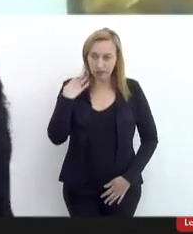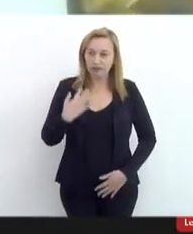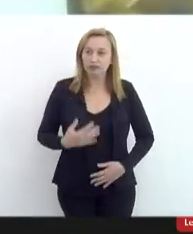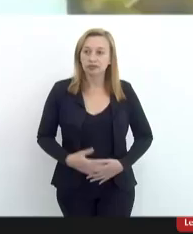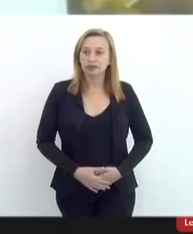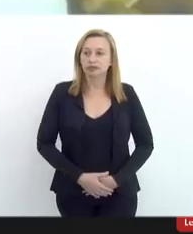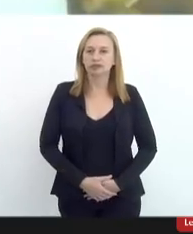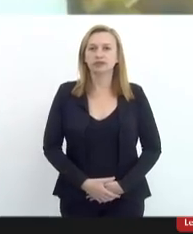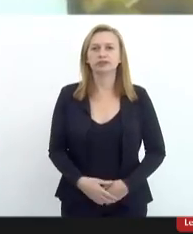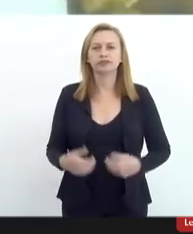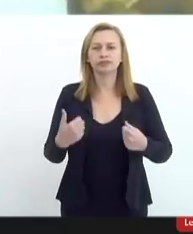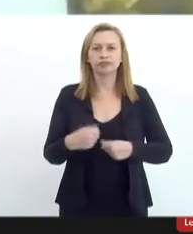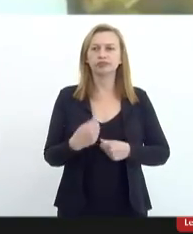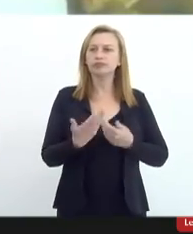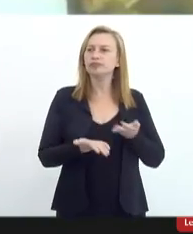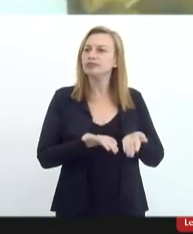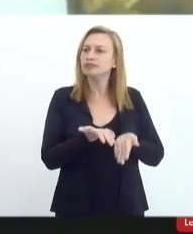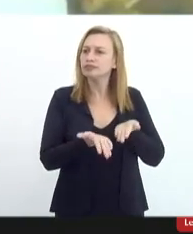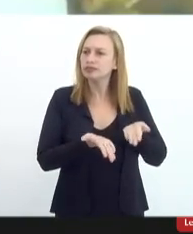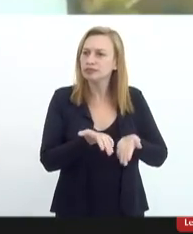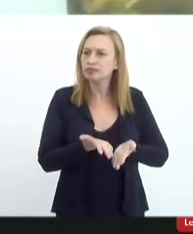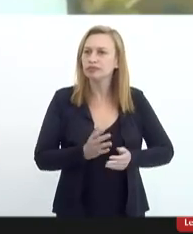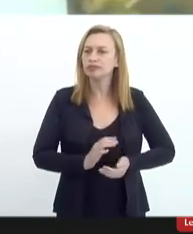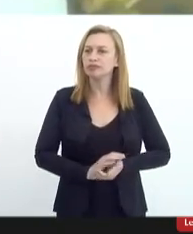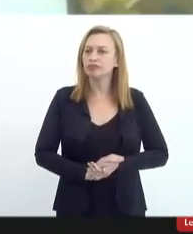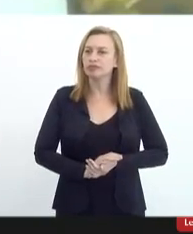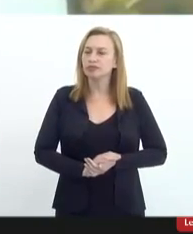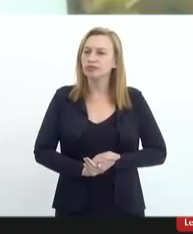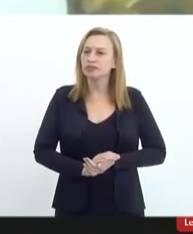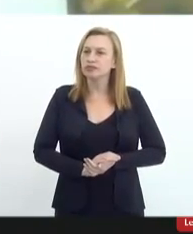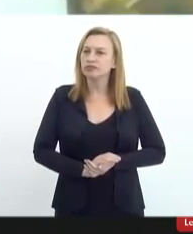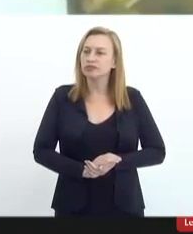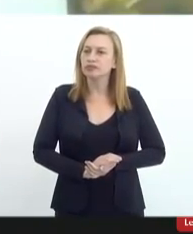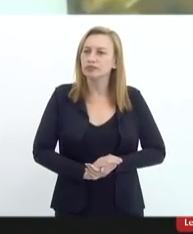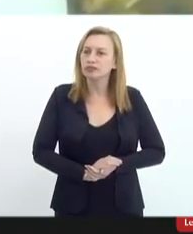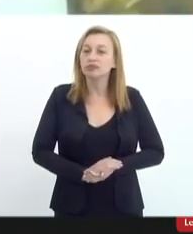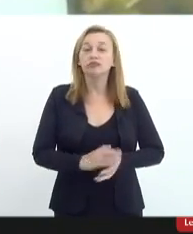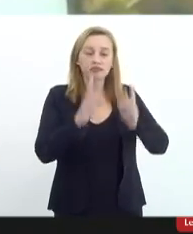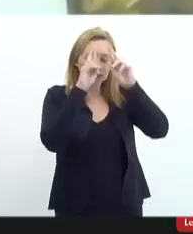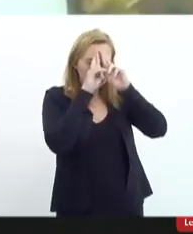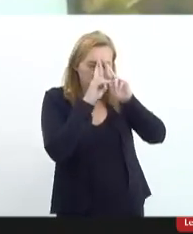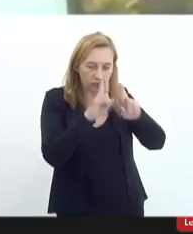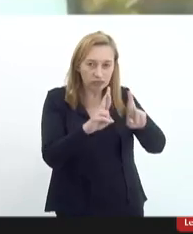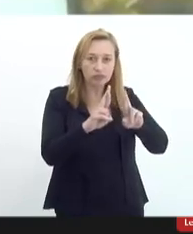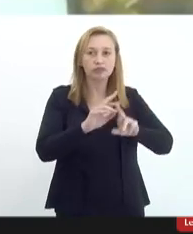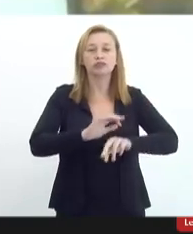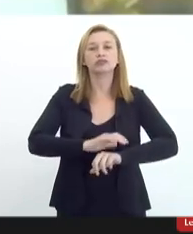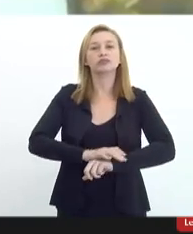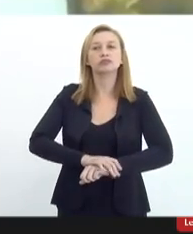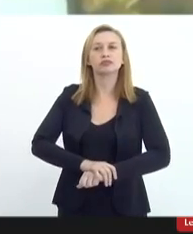cuidado, que deve ser acolhido, que deve ser respeitado,